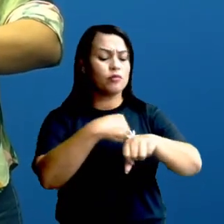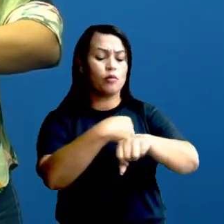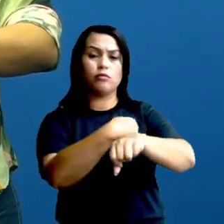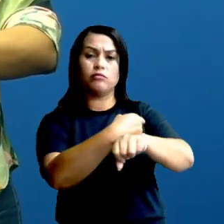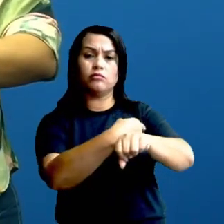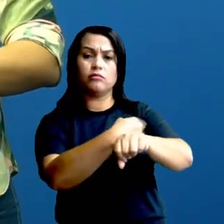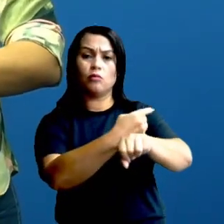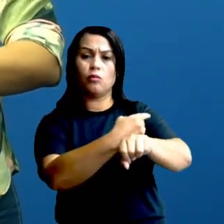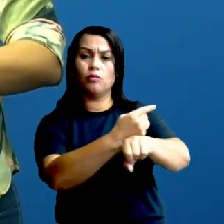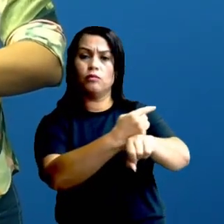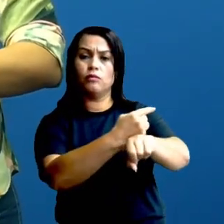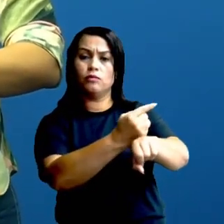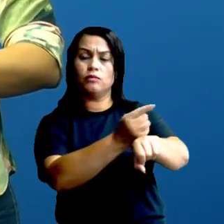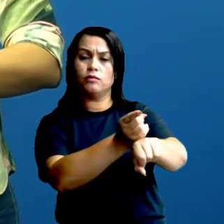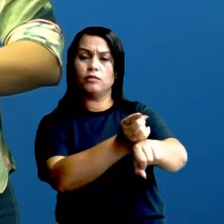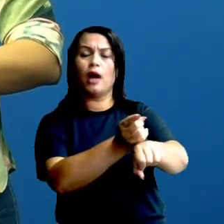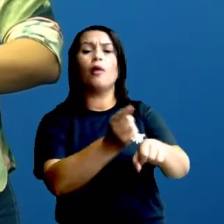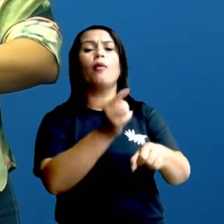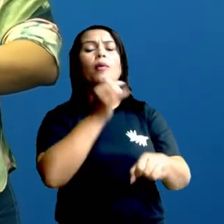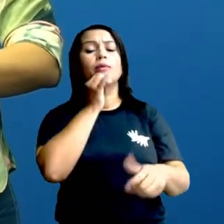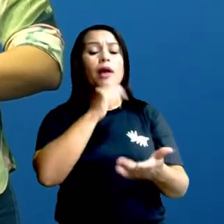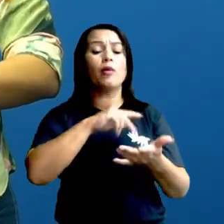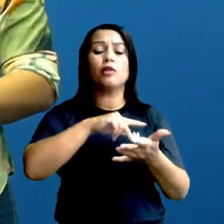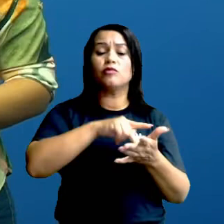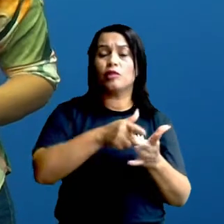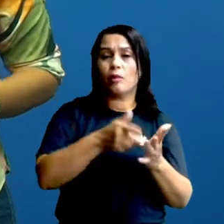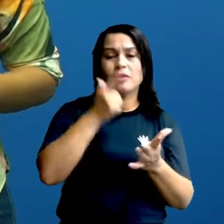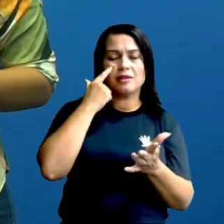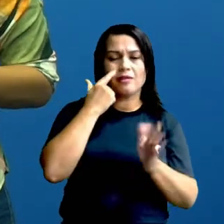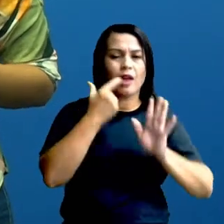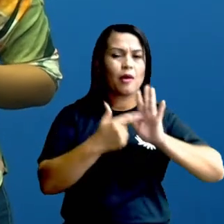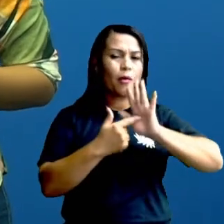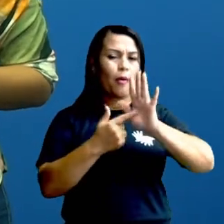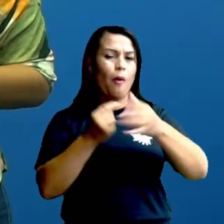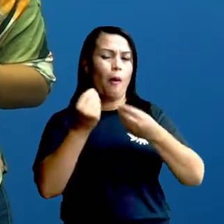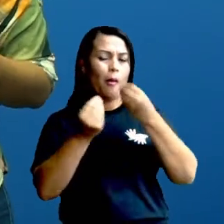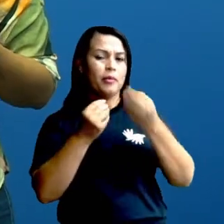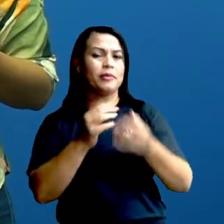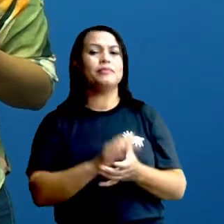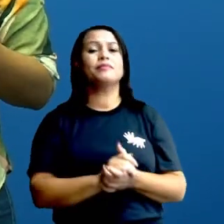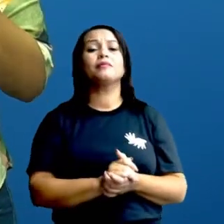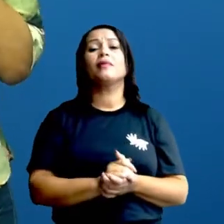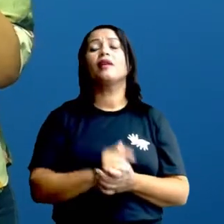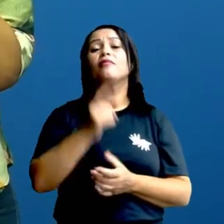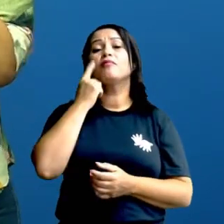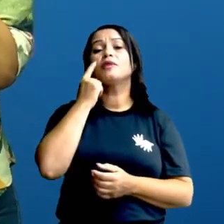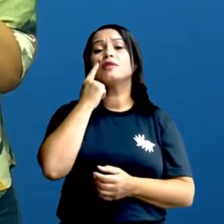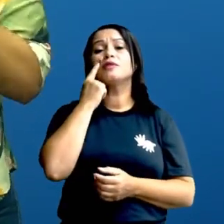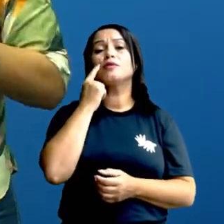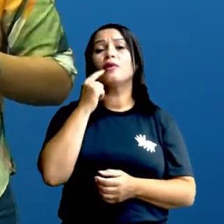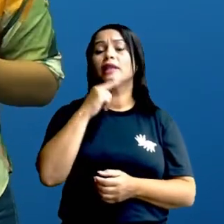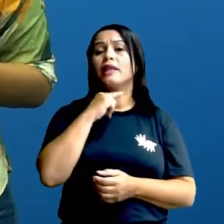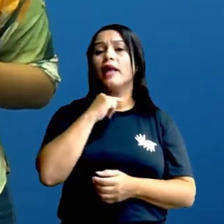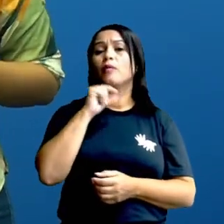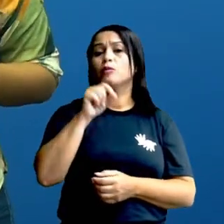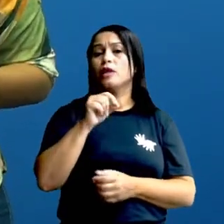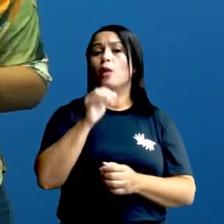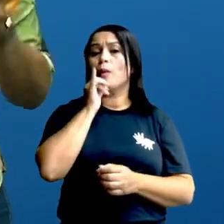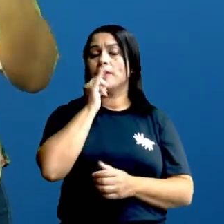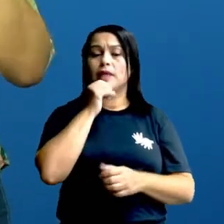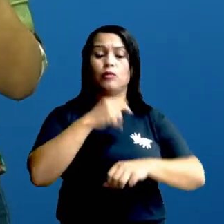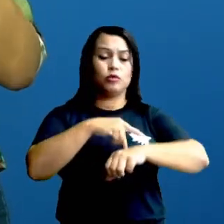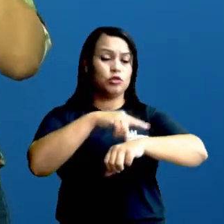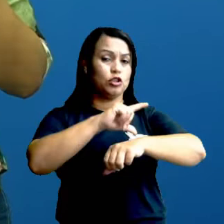uma você não sabe qual né é pegar o transferidor para a gente ver qual a medida desse ano então ver só aqui eu trouxe um